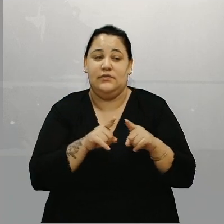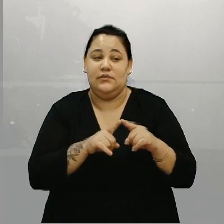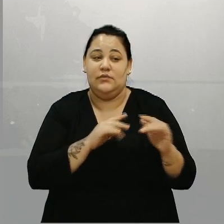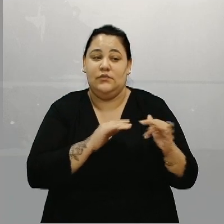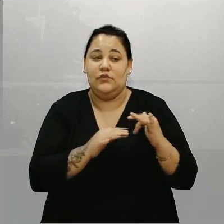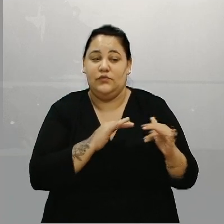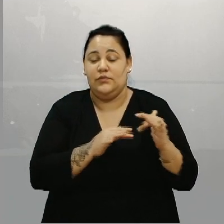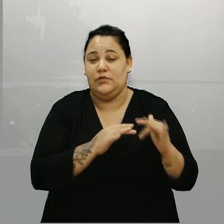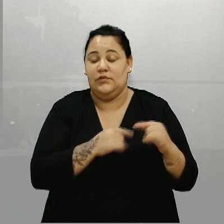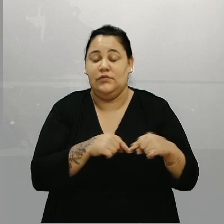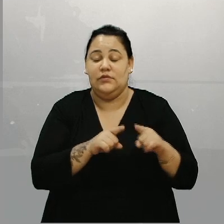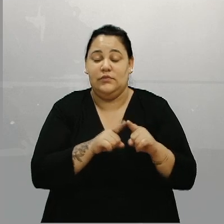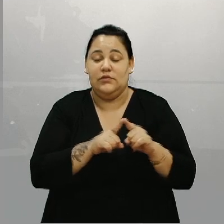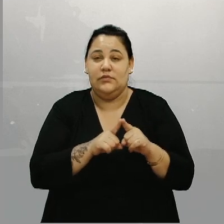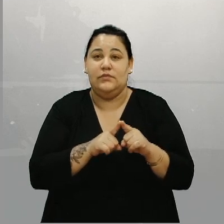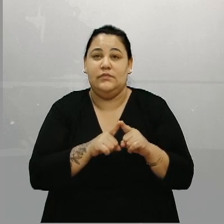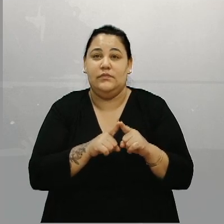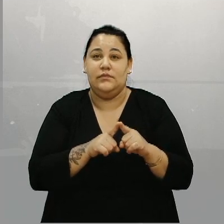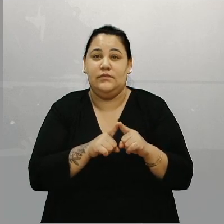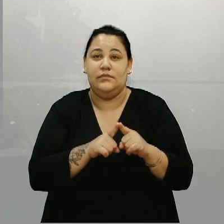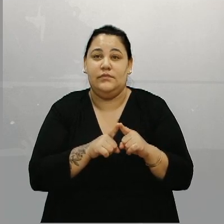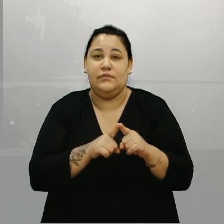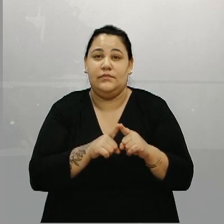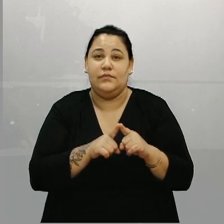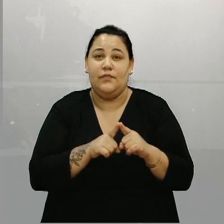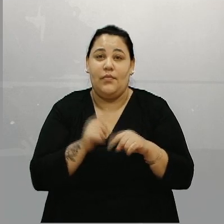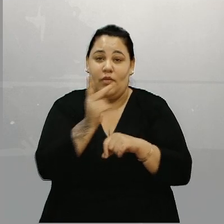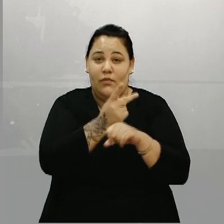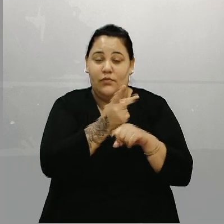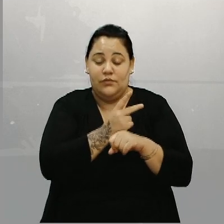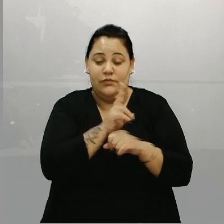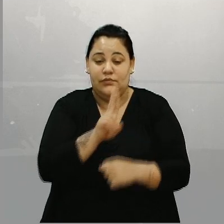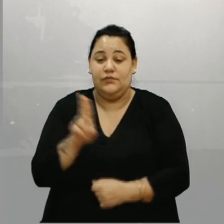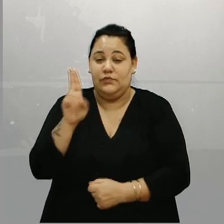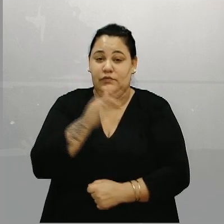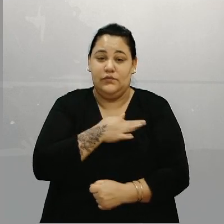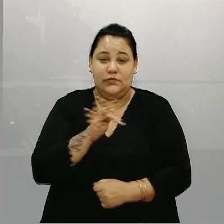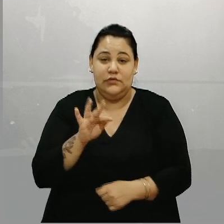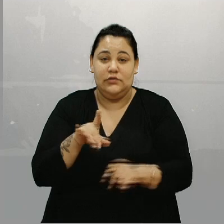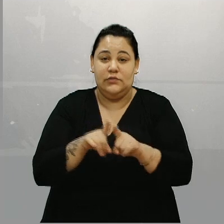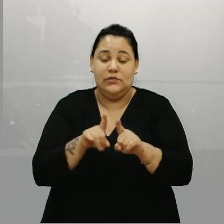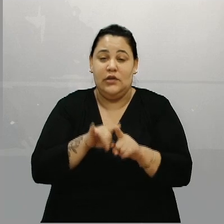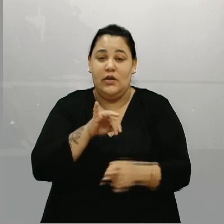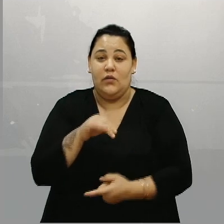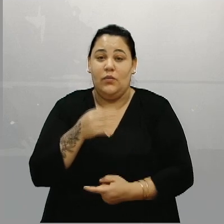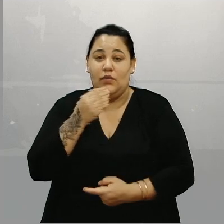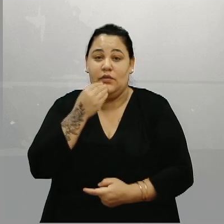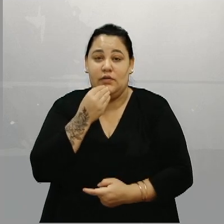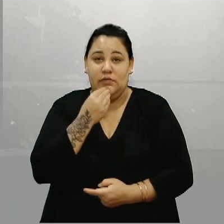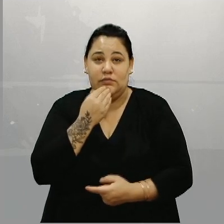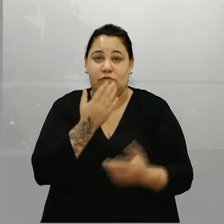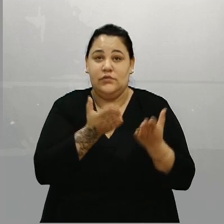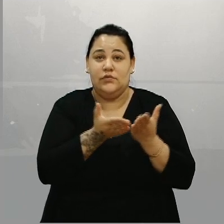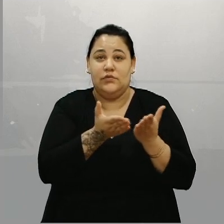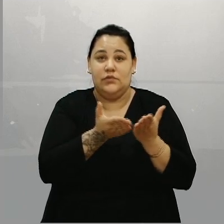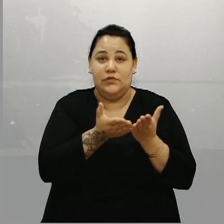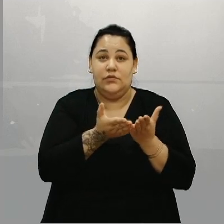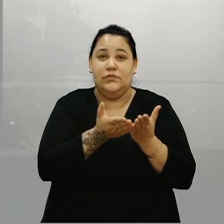que buscaram a Universidade Federal a possibilidade de